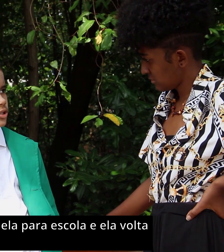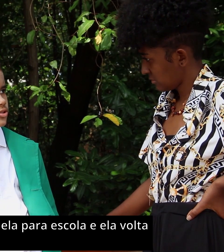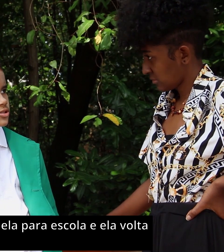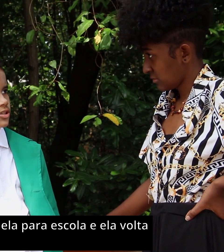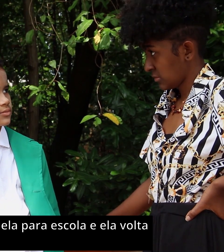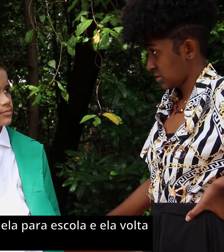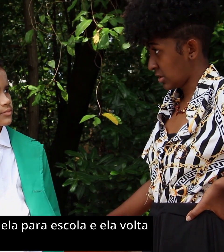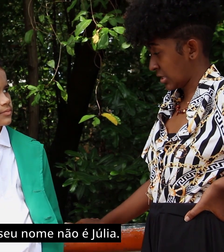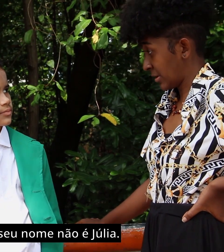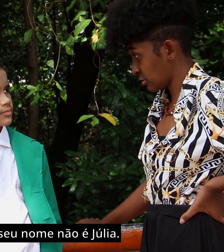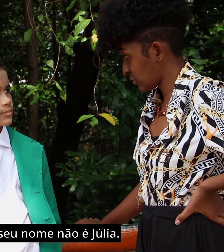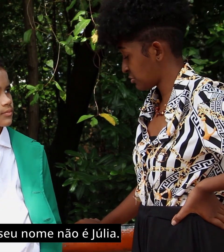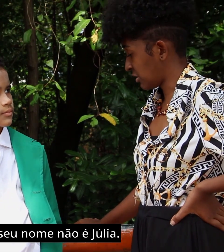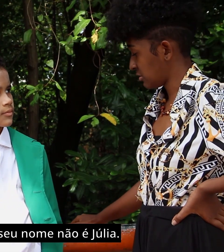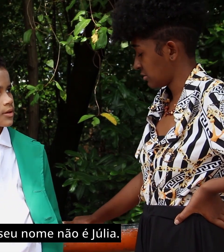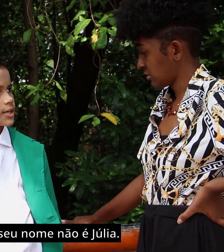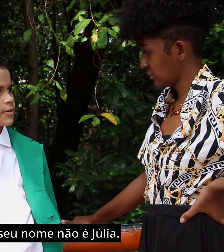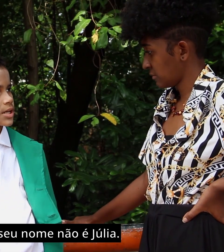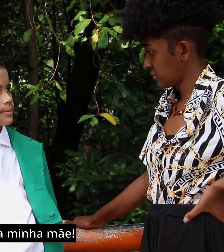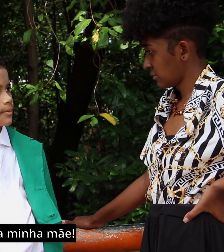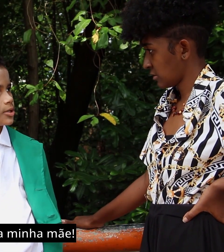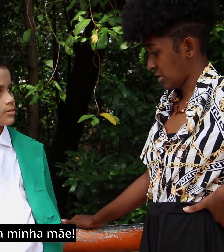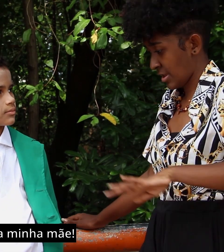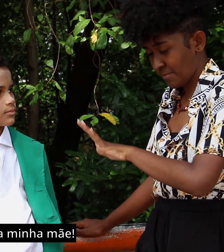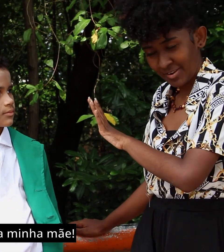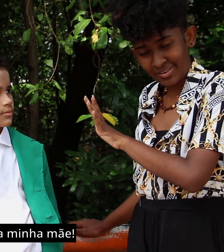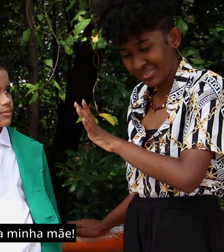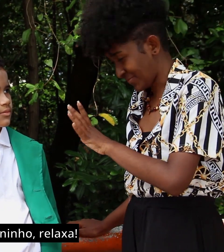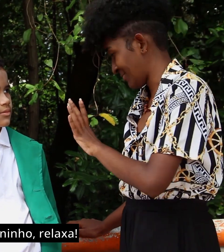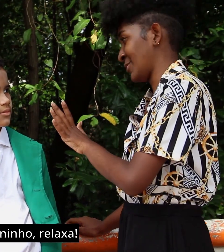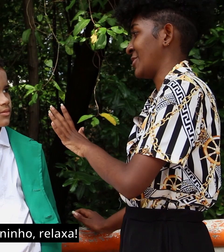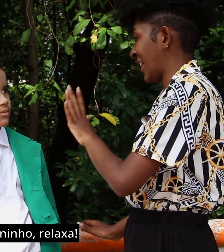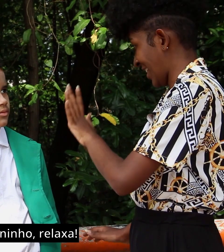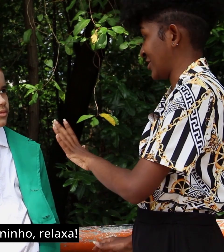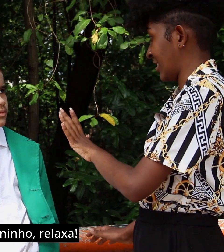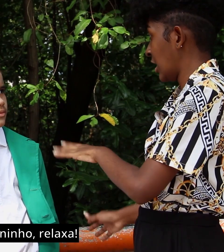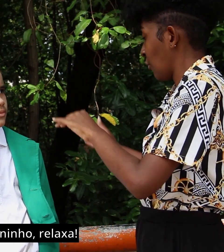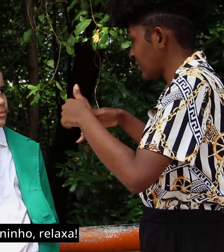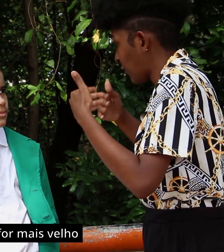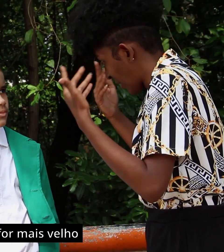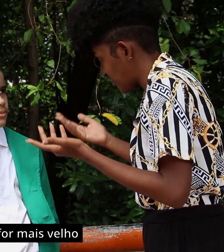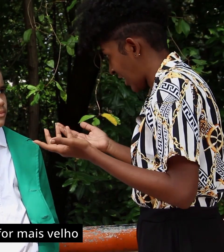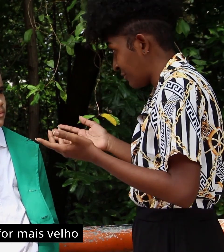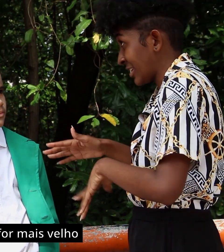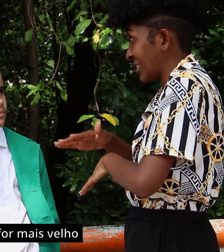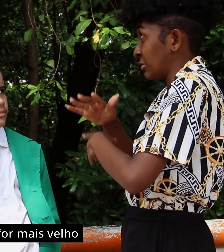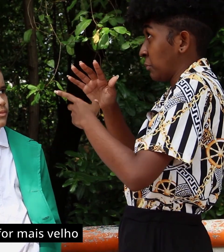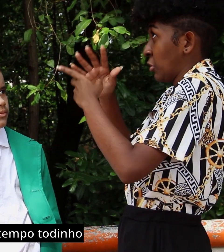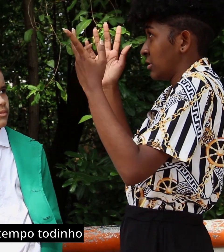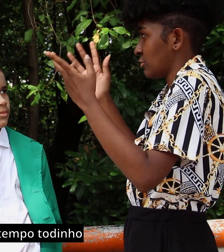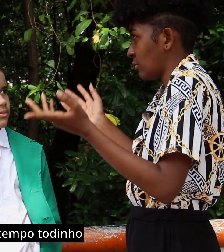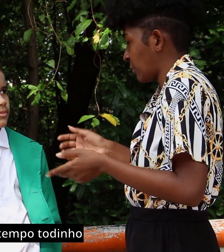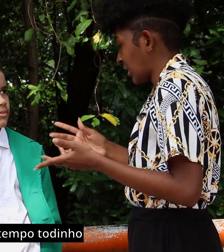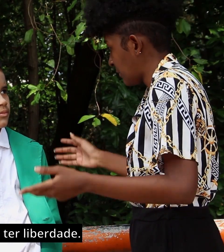escola e ela volta sozinha. Sim, ainda bem que seu nome não é Júlia. E que você não é minha mãe. Ei, pera aí, Boninho, relaxa. Quando você for mais velho,